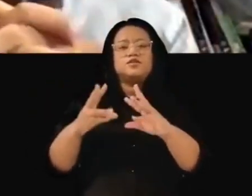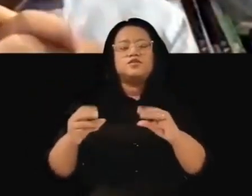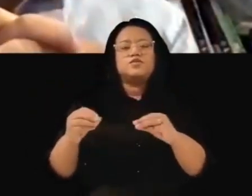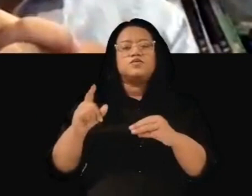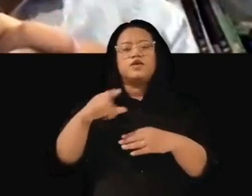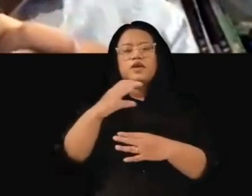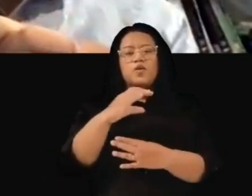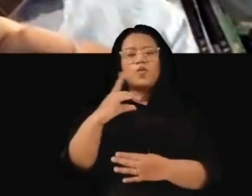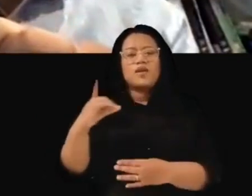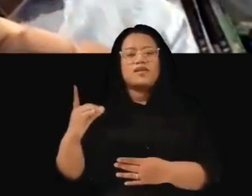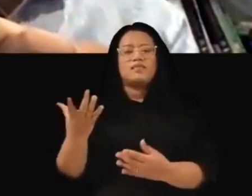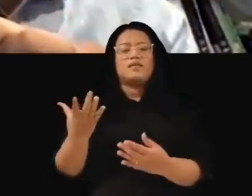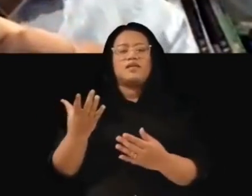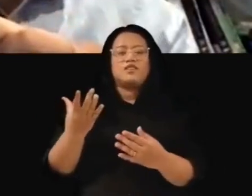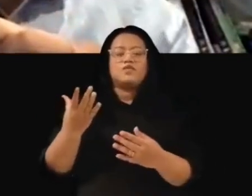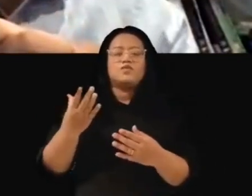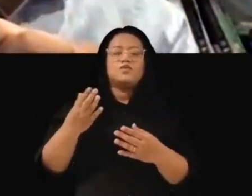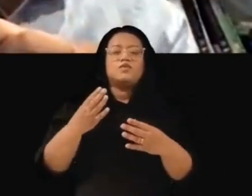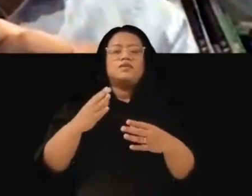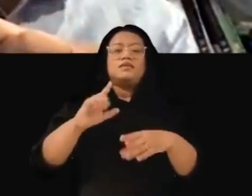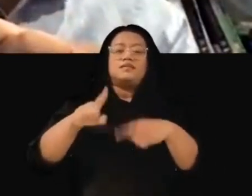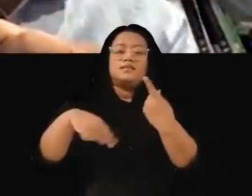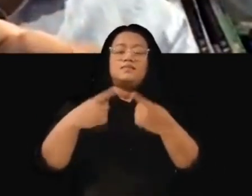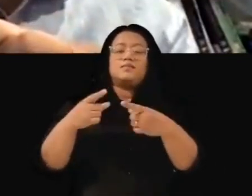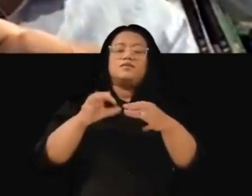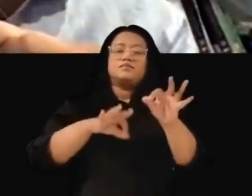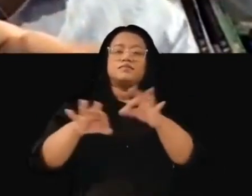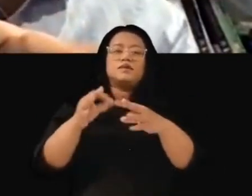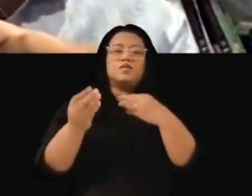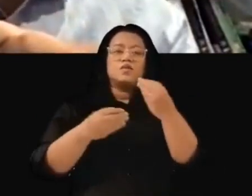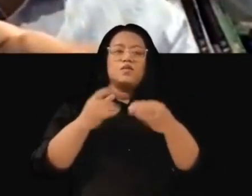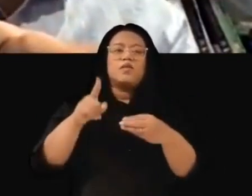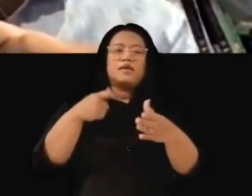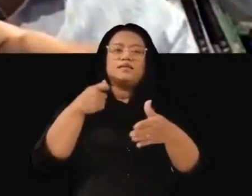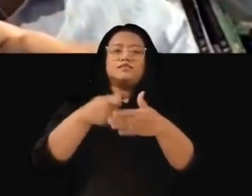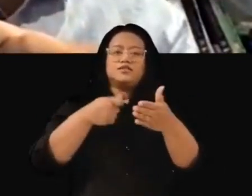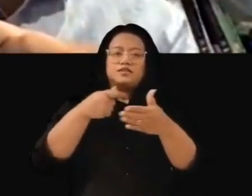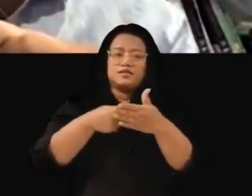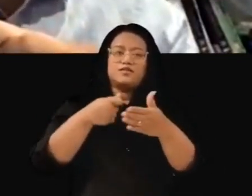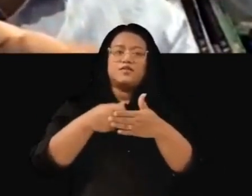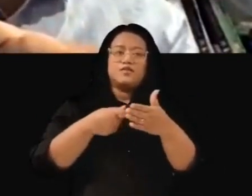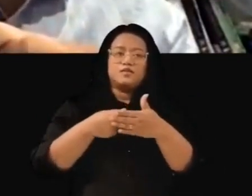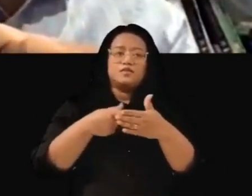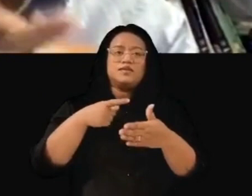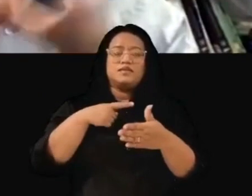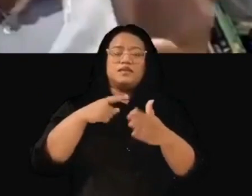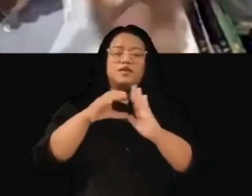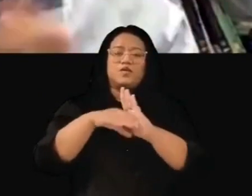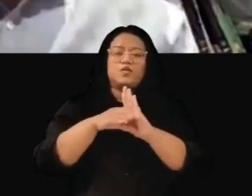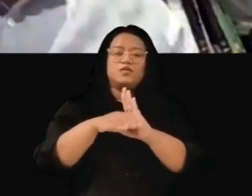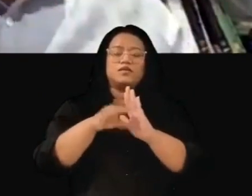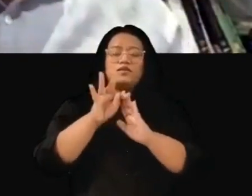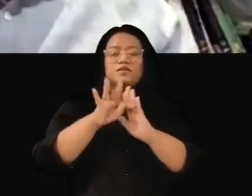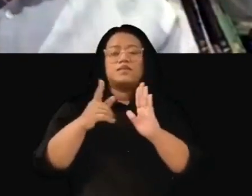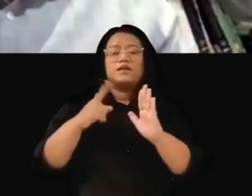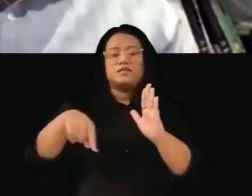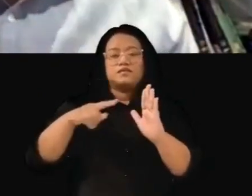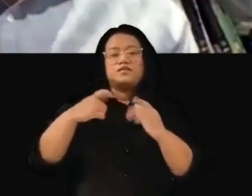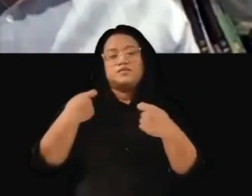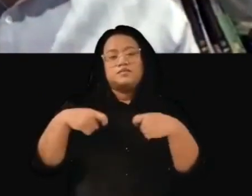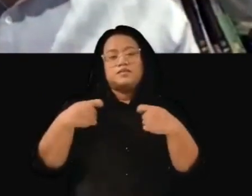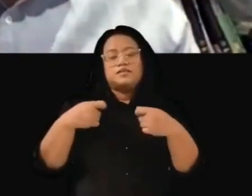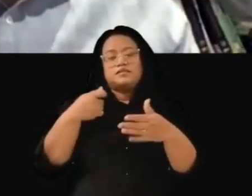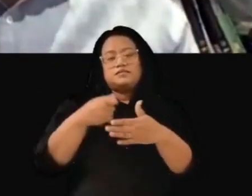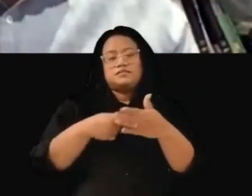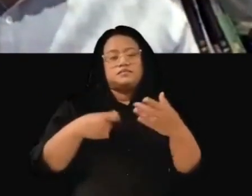coordenado, né, e que possa ser reproduzido? Então, esse parece um grande desafio conceitual e teórico, mas que nós temos que enfrentar, né?